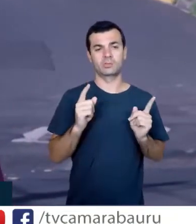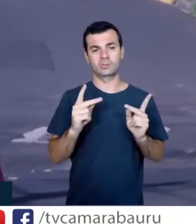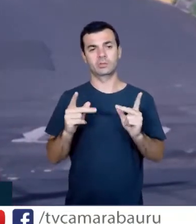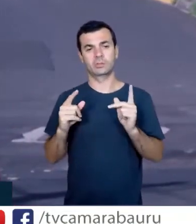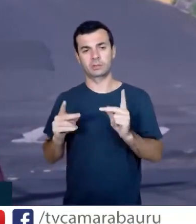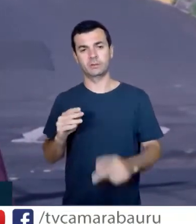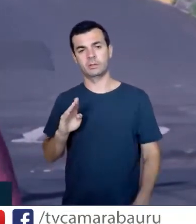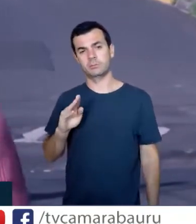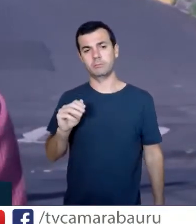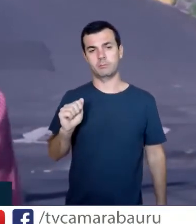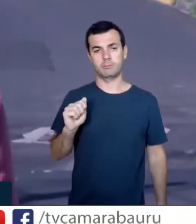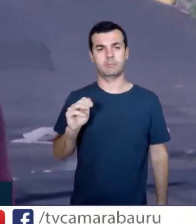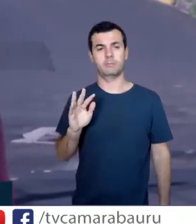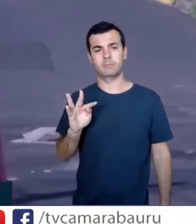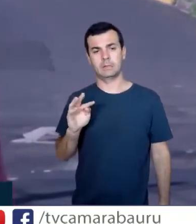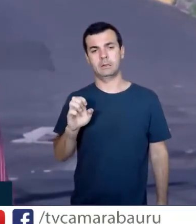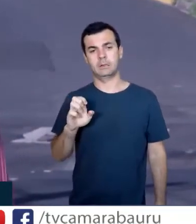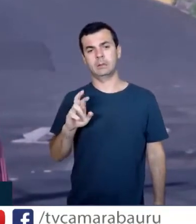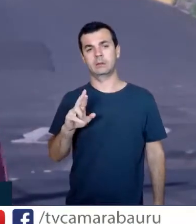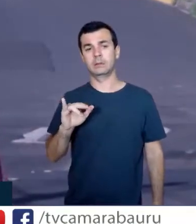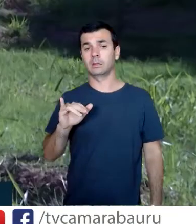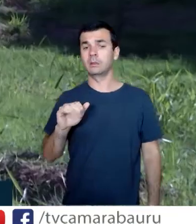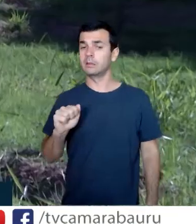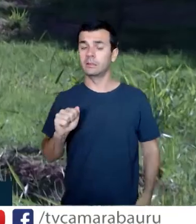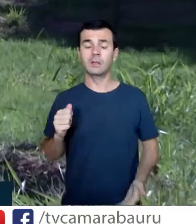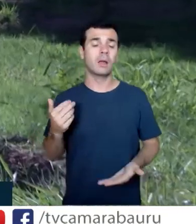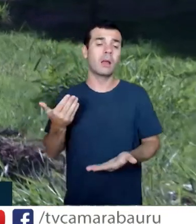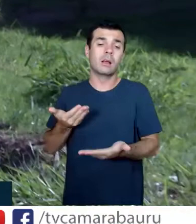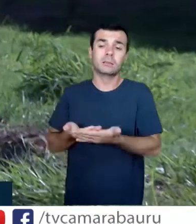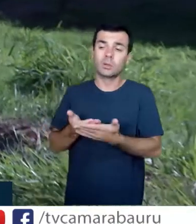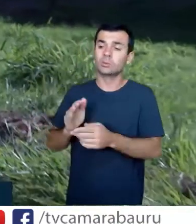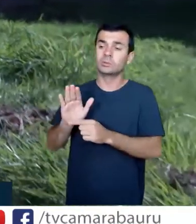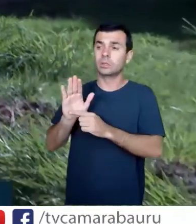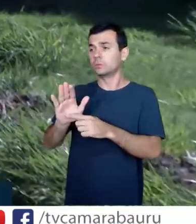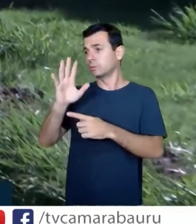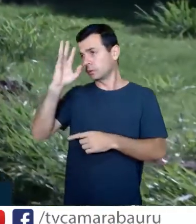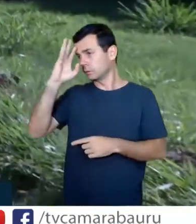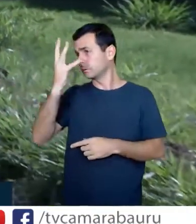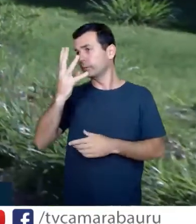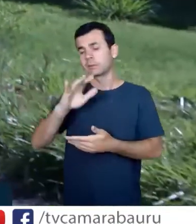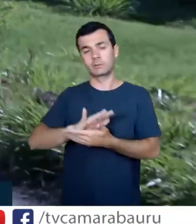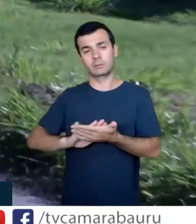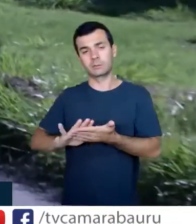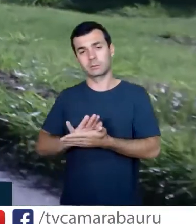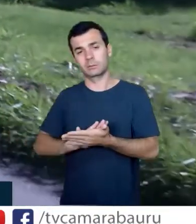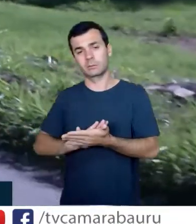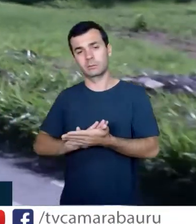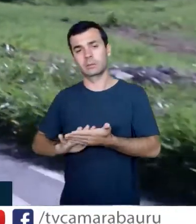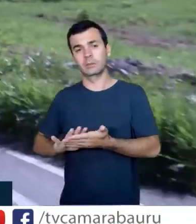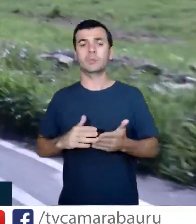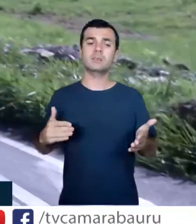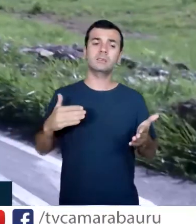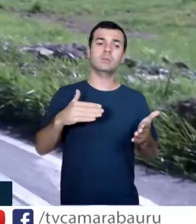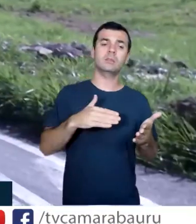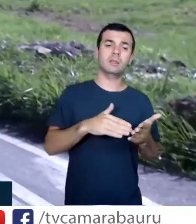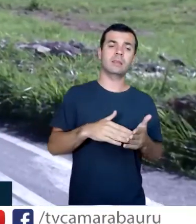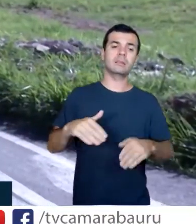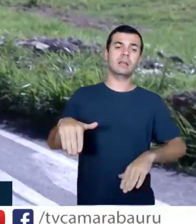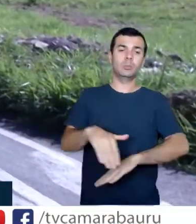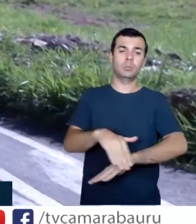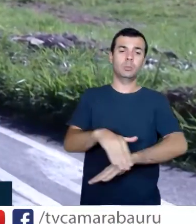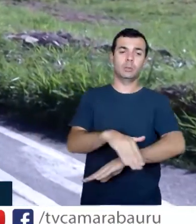resolvida a situação para que pudesse dar continuidade na Daniel Pacífico até a rua Albuquerque Lins, né? E a gente vê um